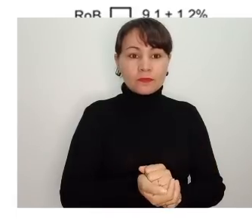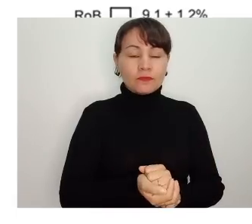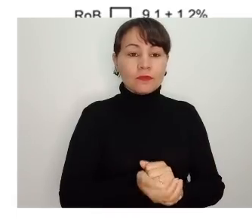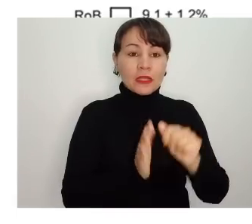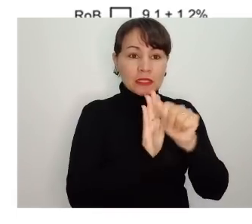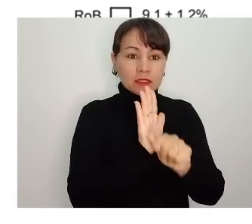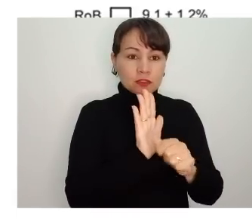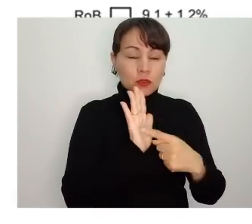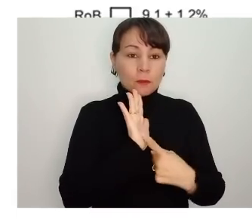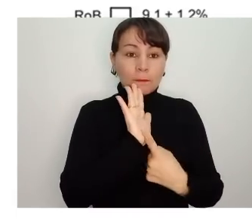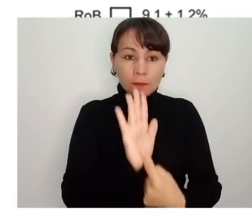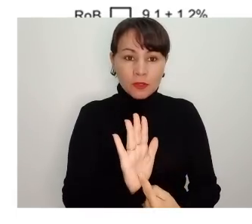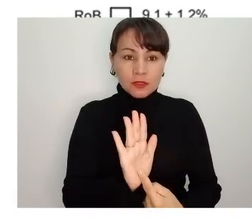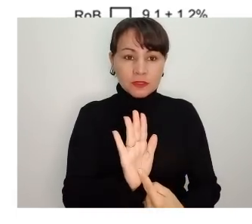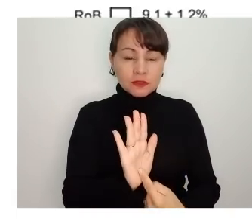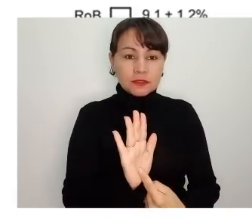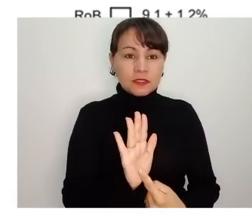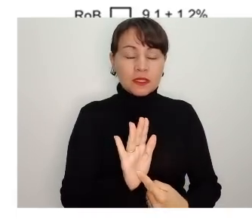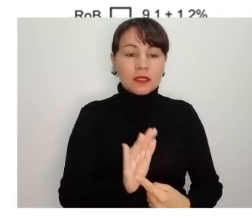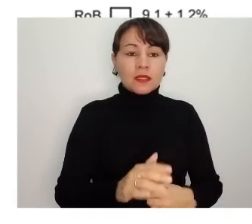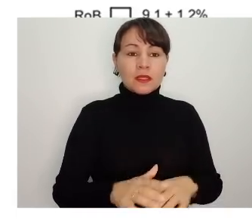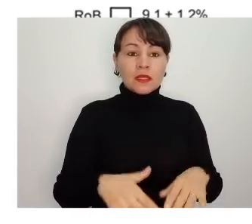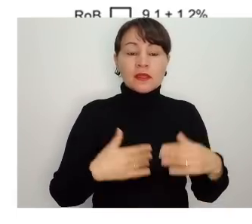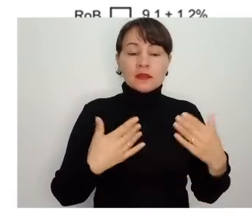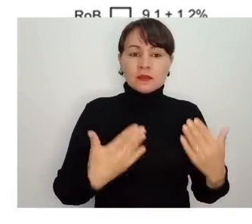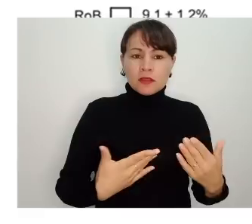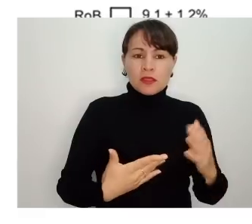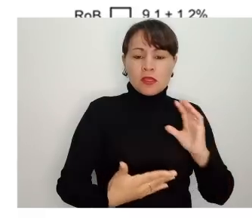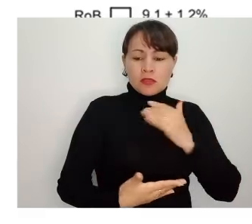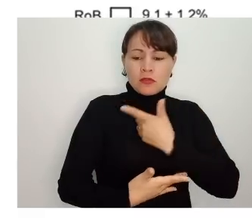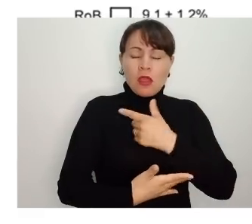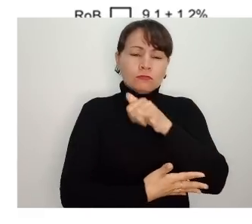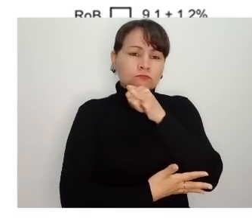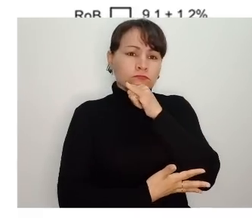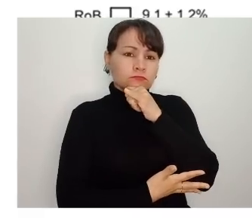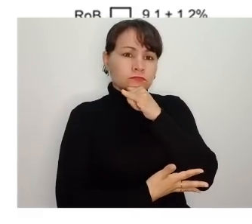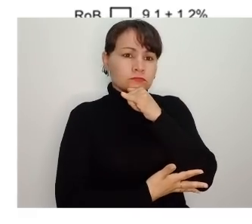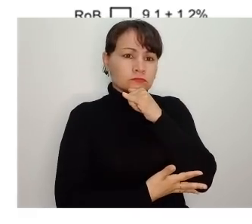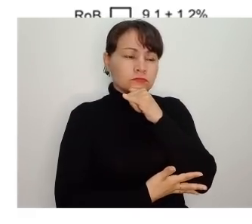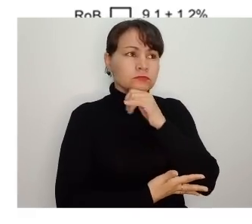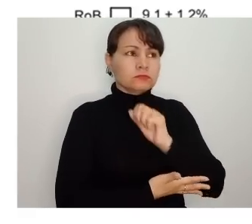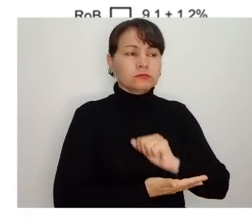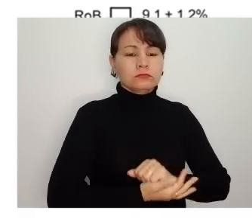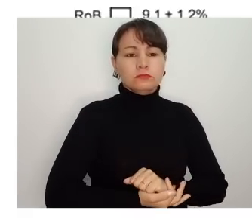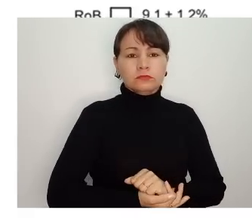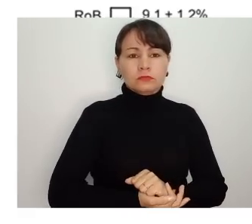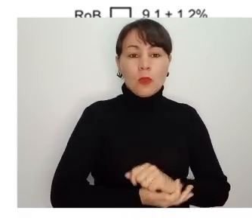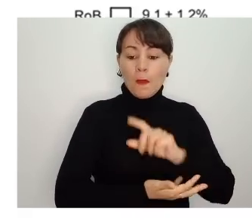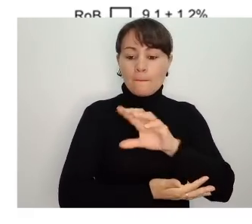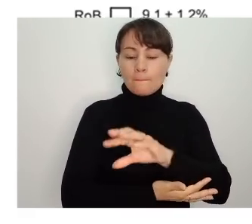Então, esse artigo aqui mostra que se nós, por exemplo,